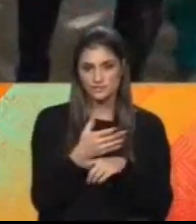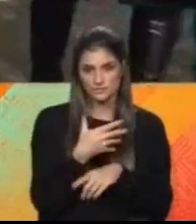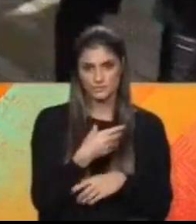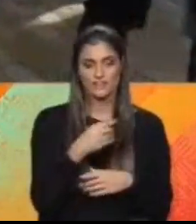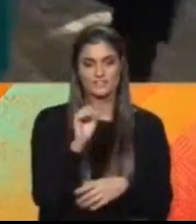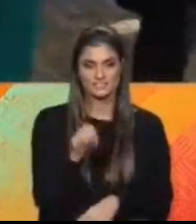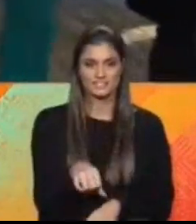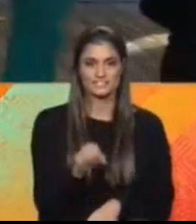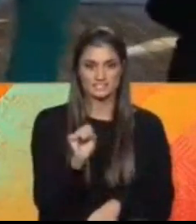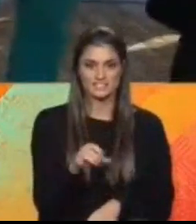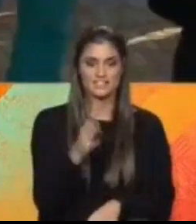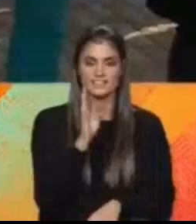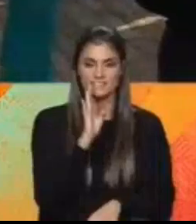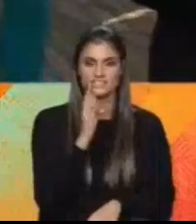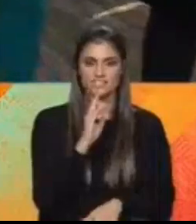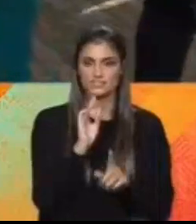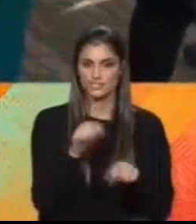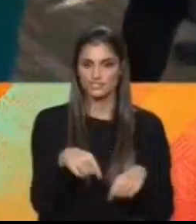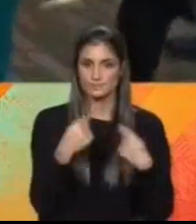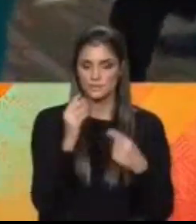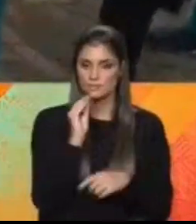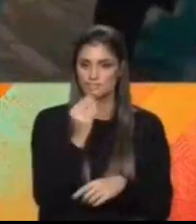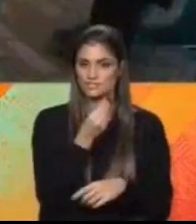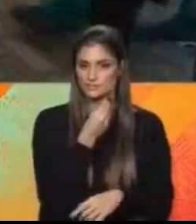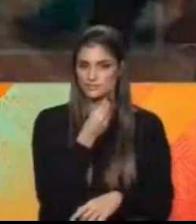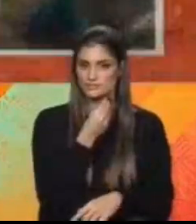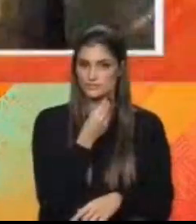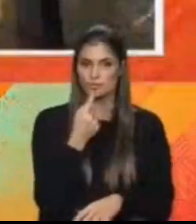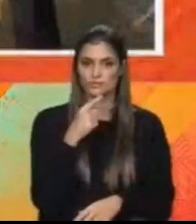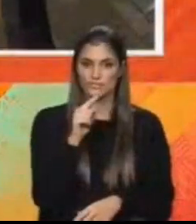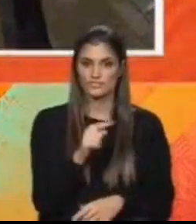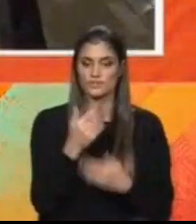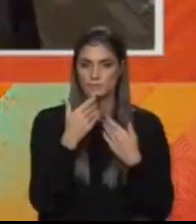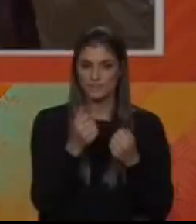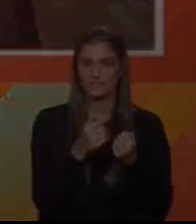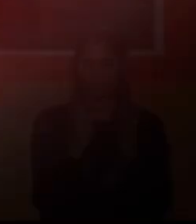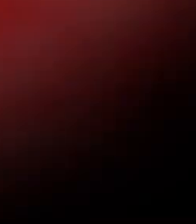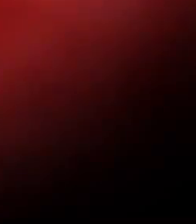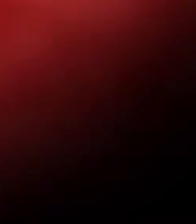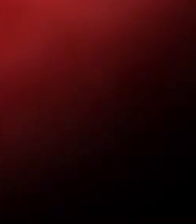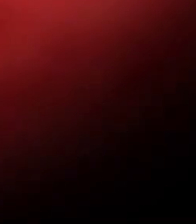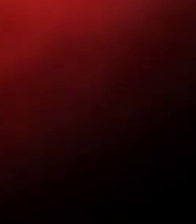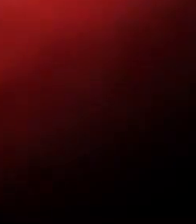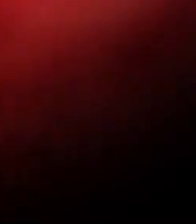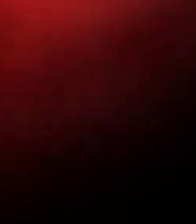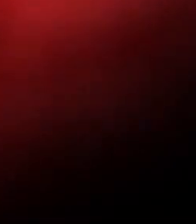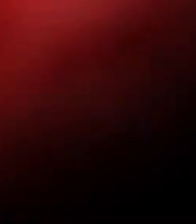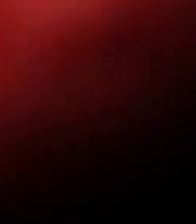Até já, Jorge Gabriel. Beijinhos e mais uma vez obrigada a todos os profissionais.